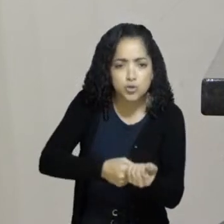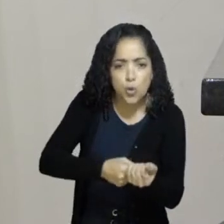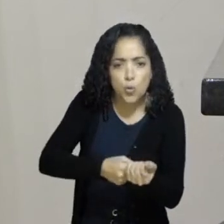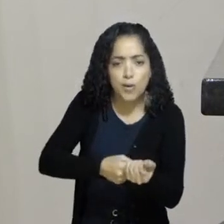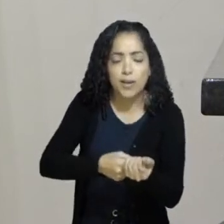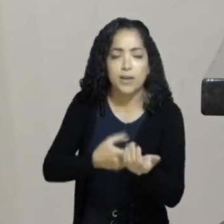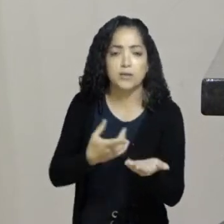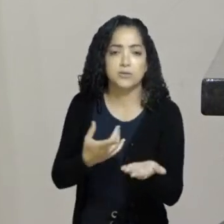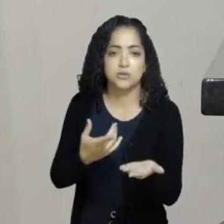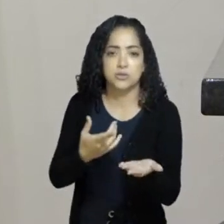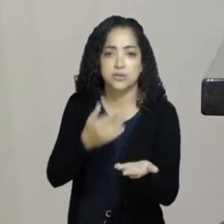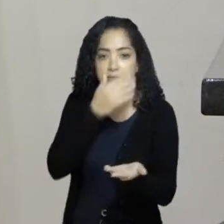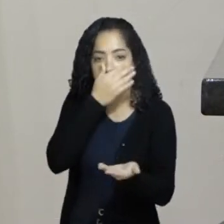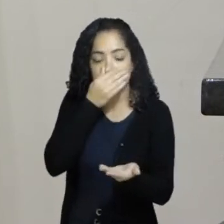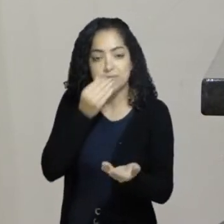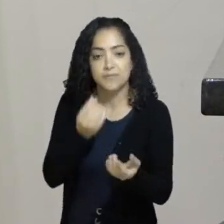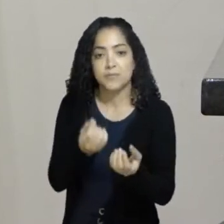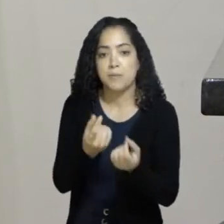Pipoquinha